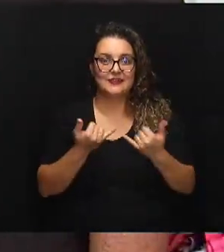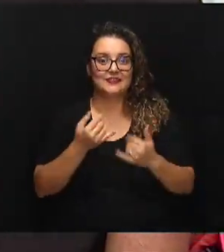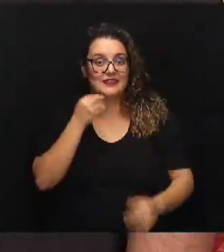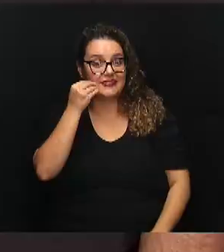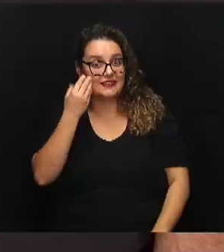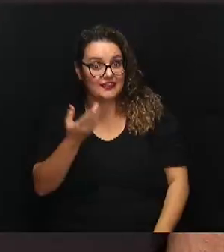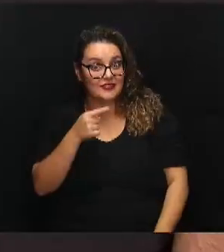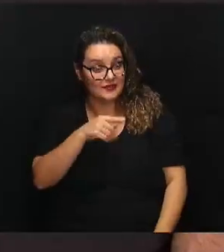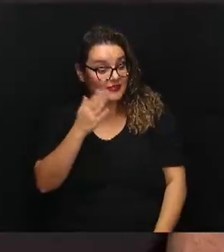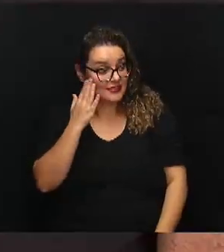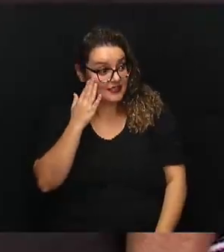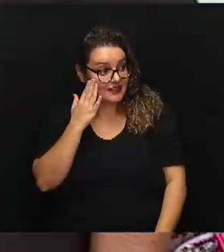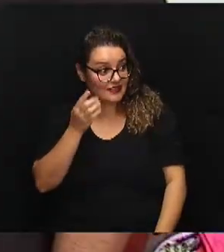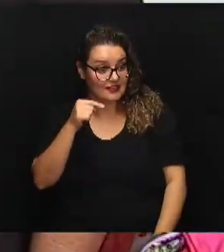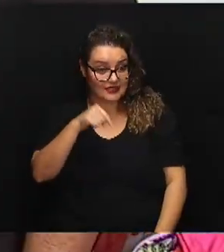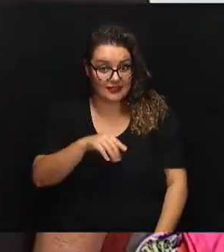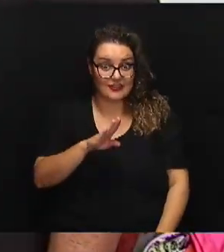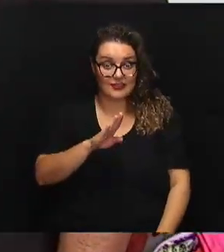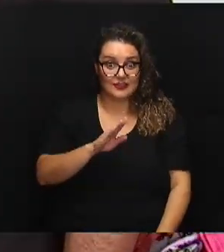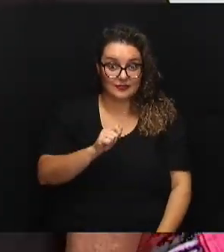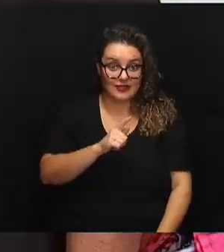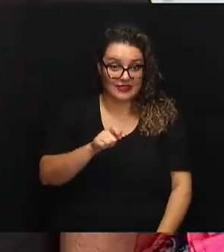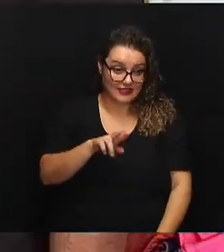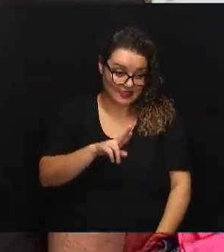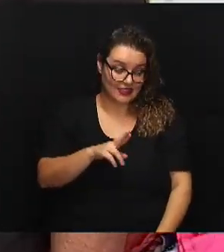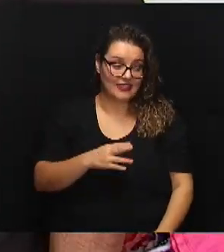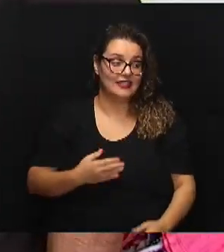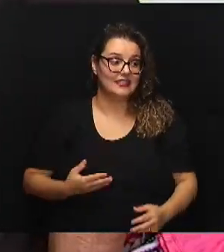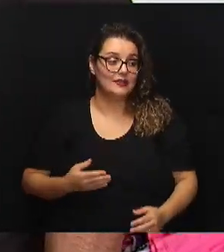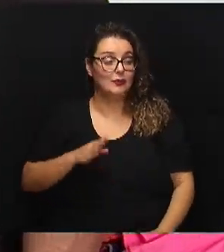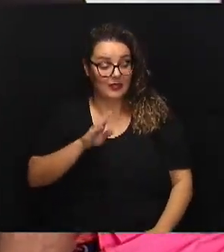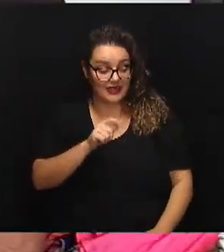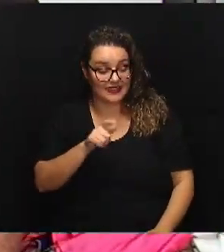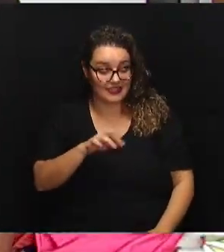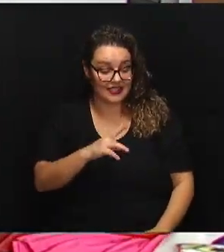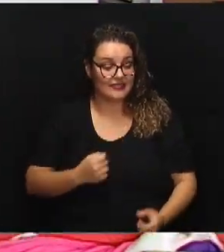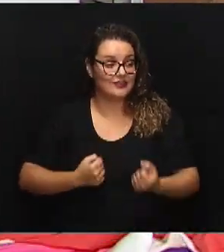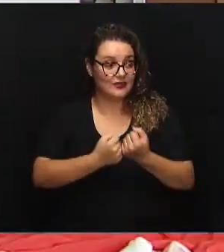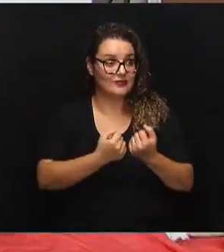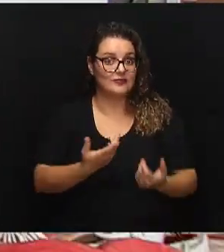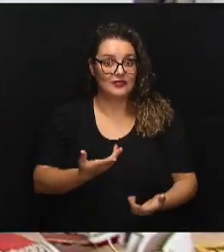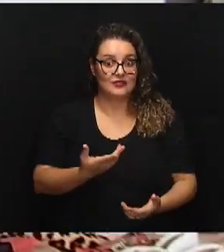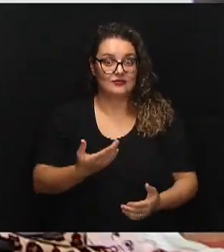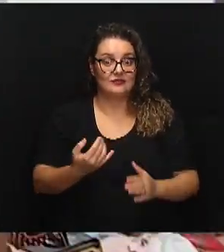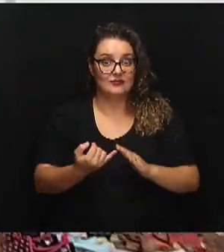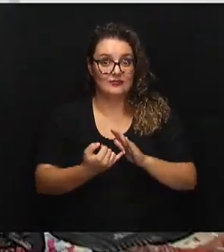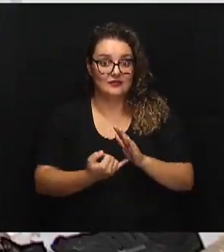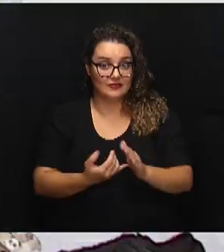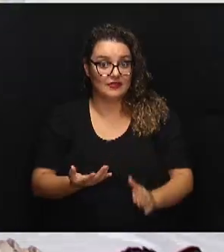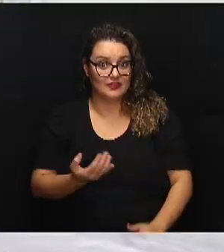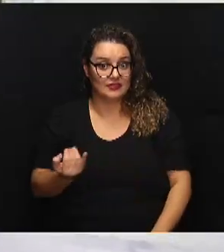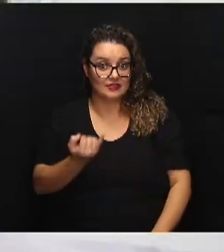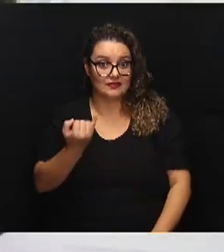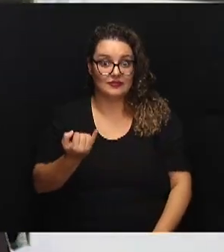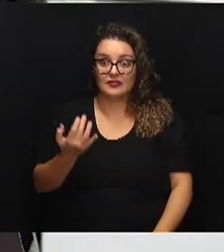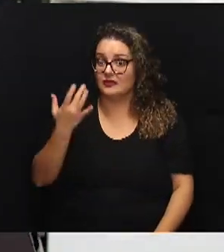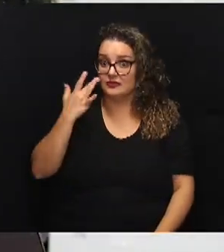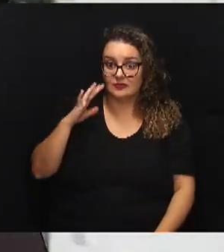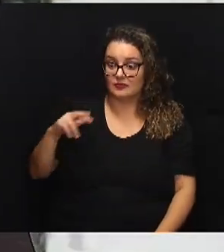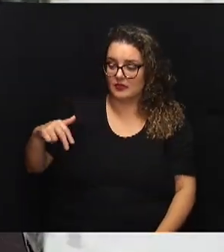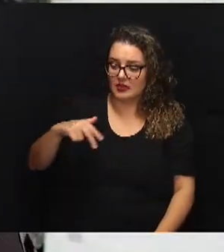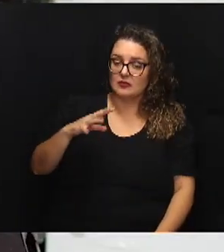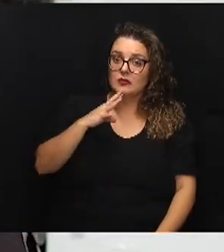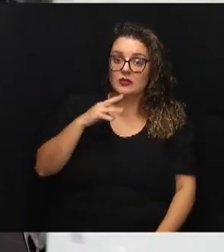experiência. Você sabia que esse bazar dá suporte para uma entidade tão importante? Então, não estava sabendo, né? Eu passei na porta, conheci